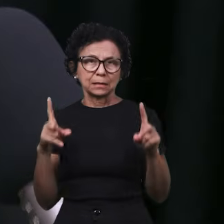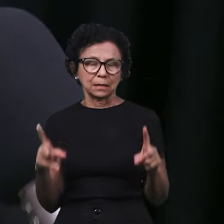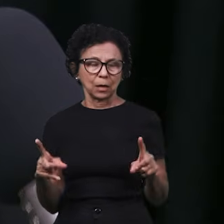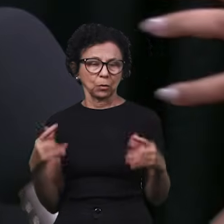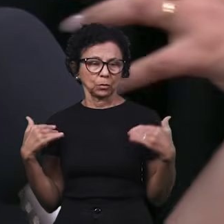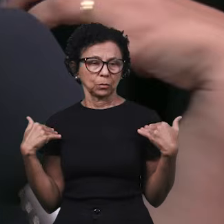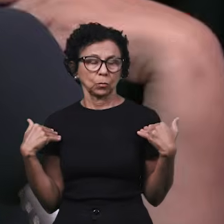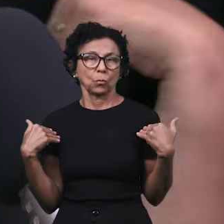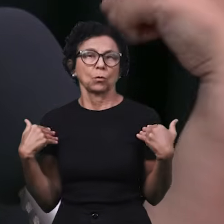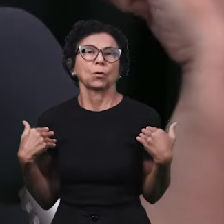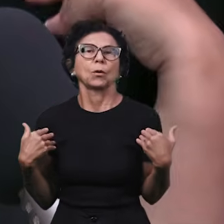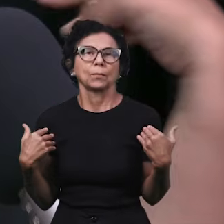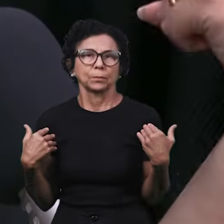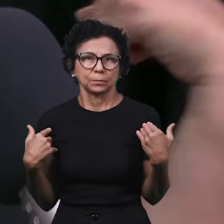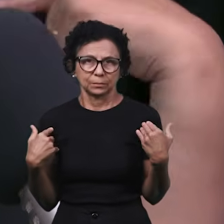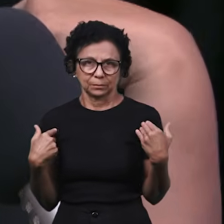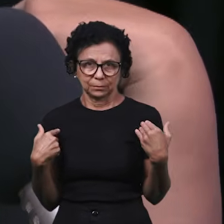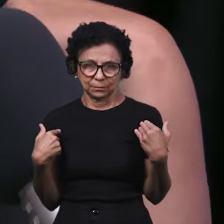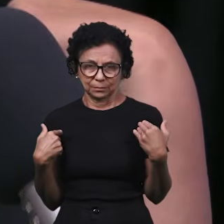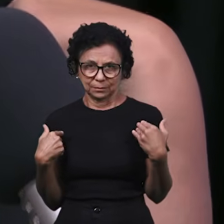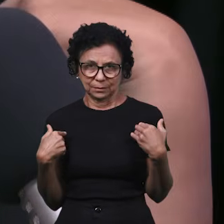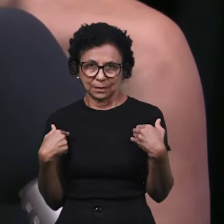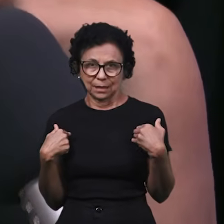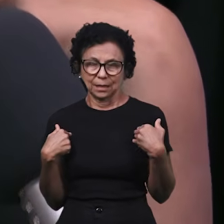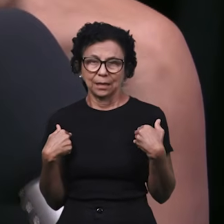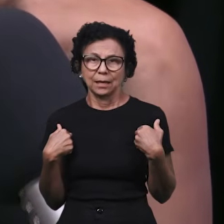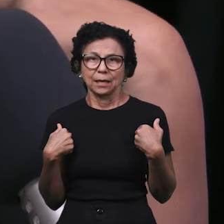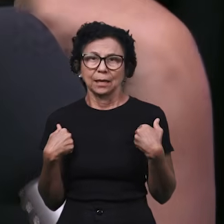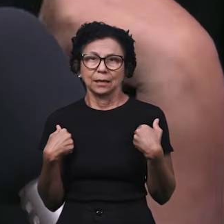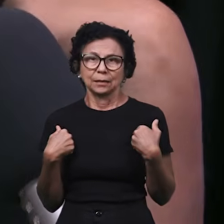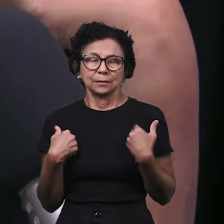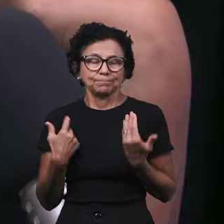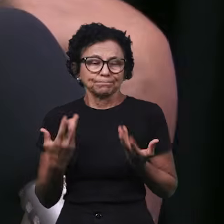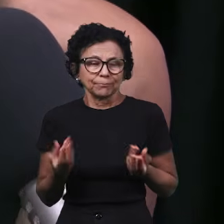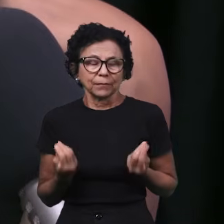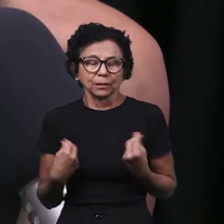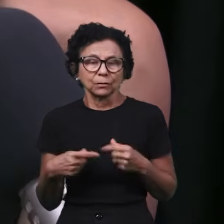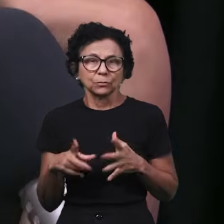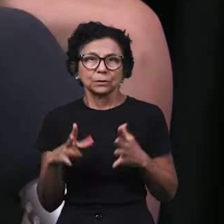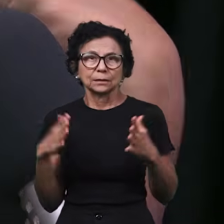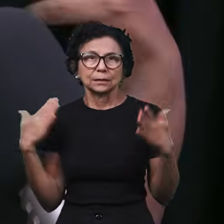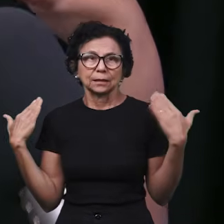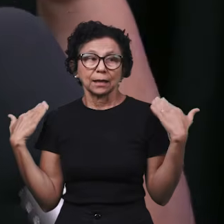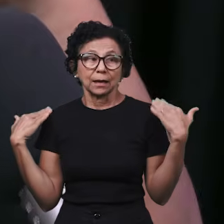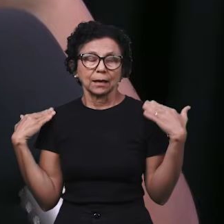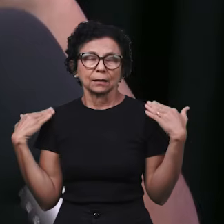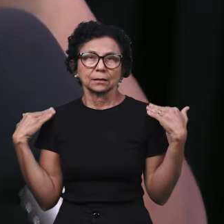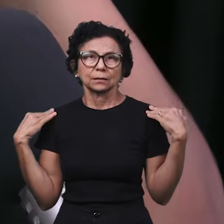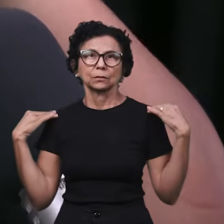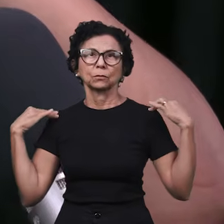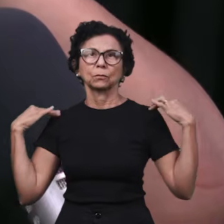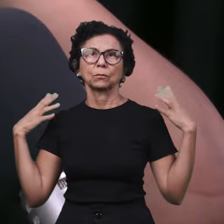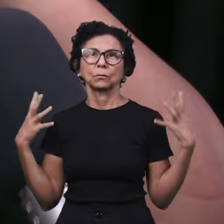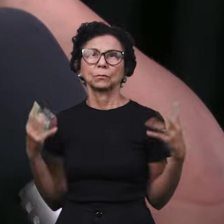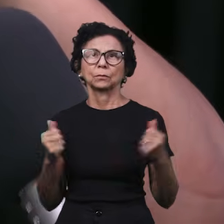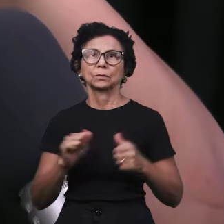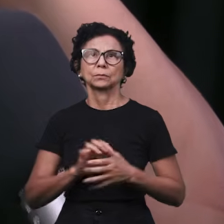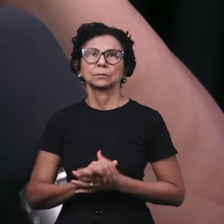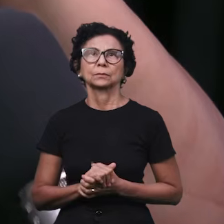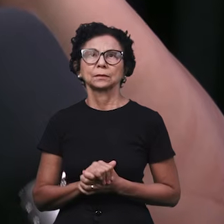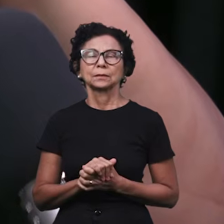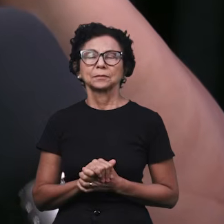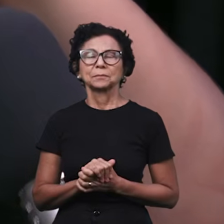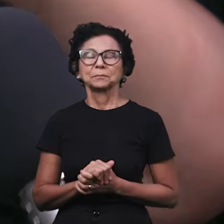fala. Então esse direcionamento do ombro, às vezes a gente vai ter que arquear, né? E assim o olho dá